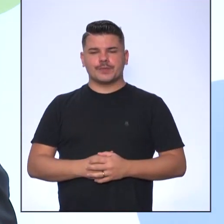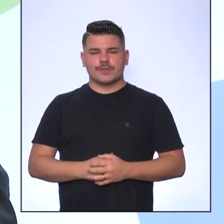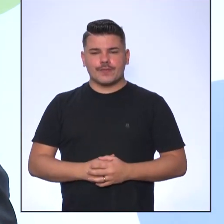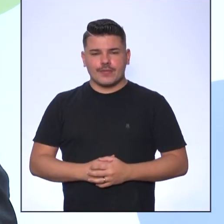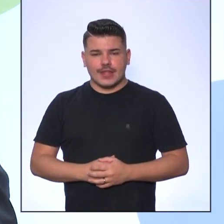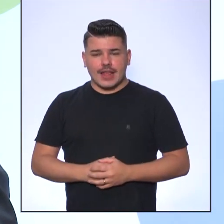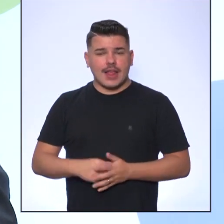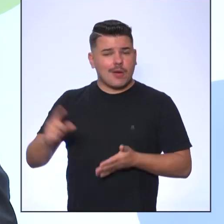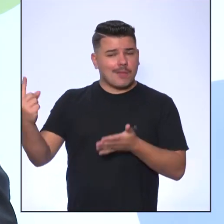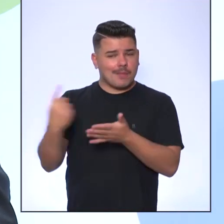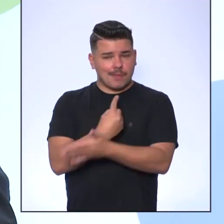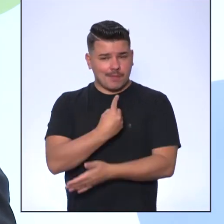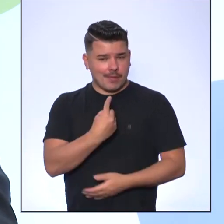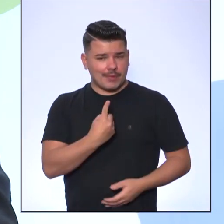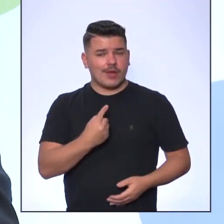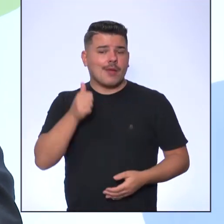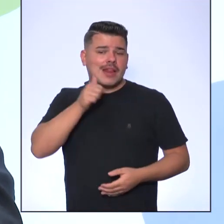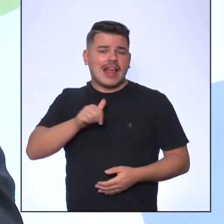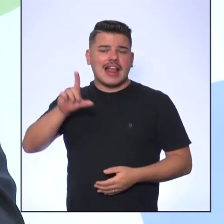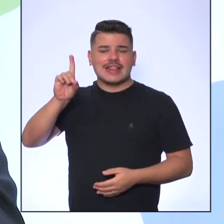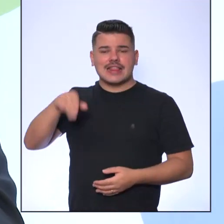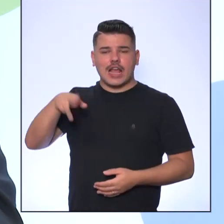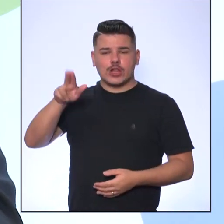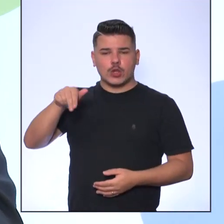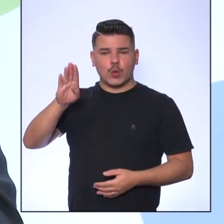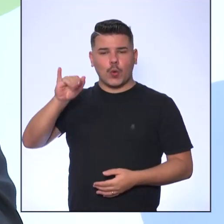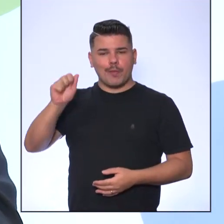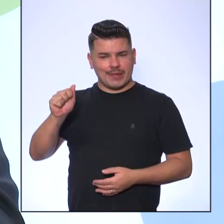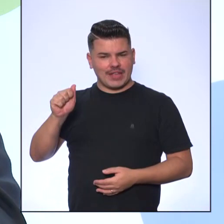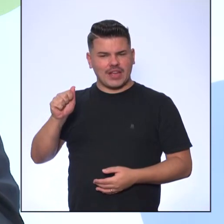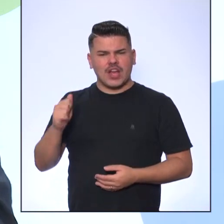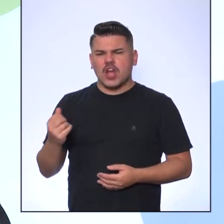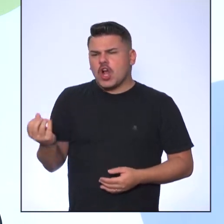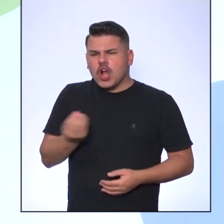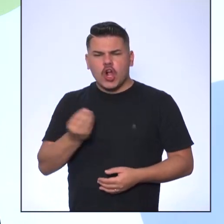Aqui uma pergunta da Núbia. Como seria feito o